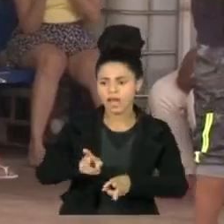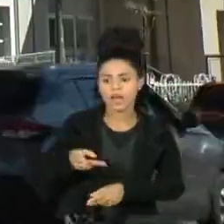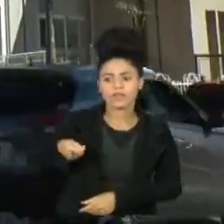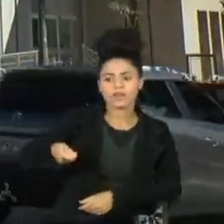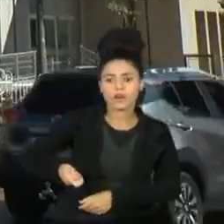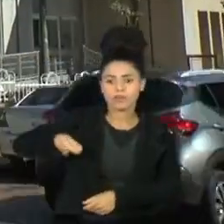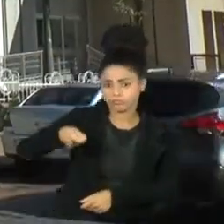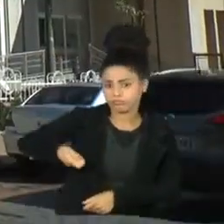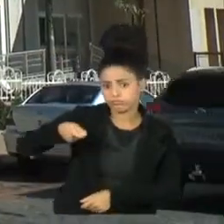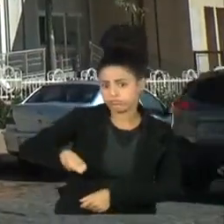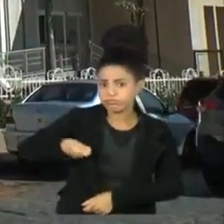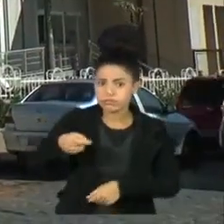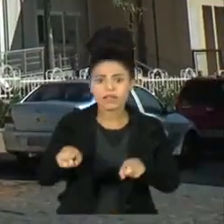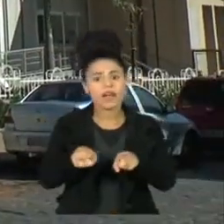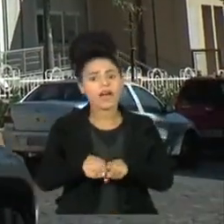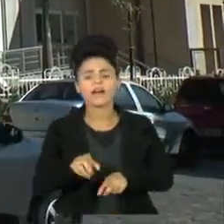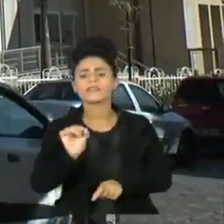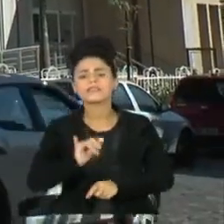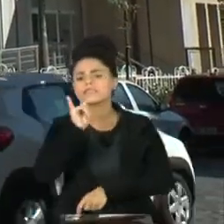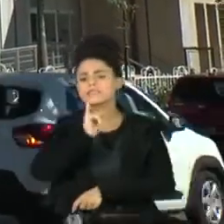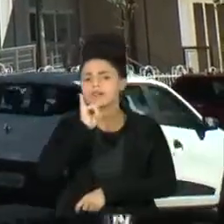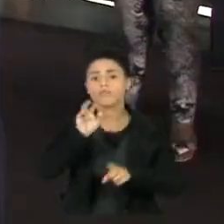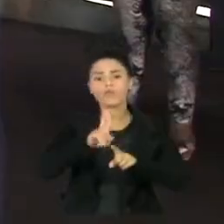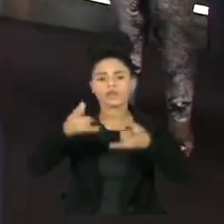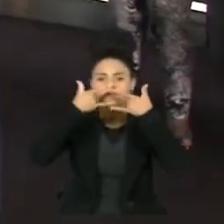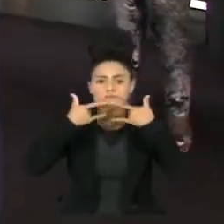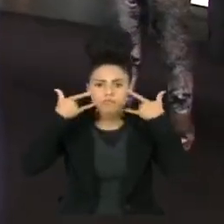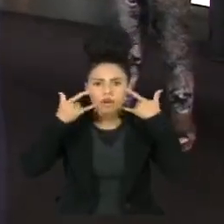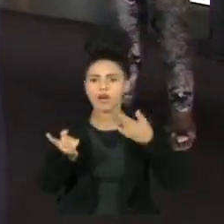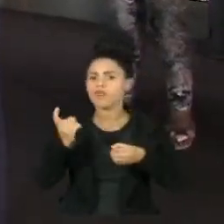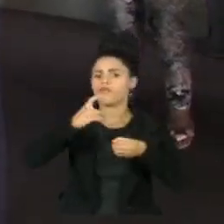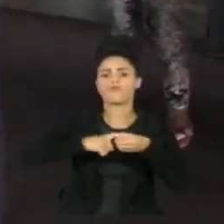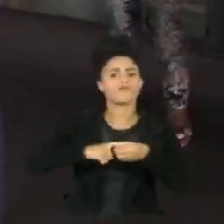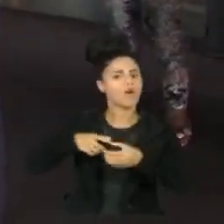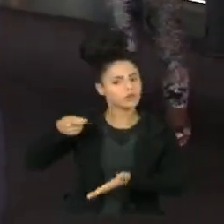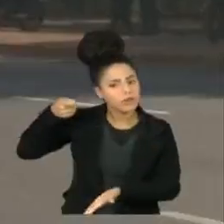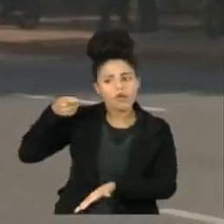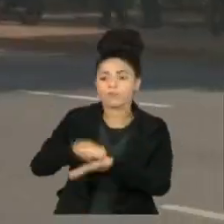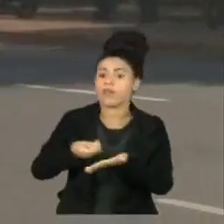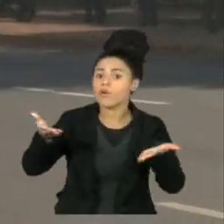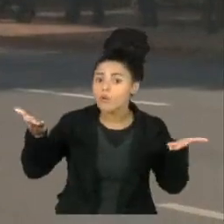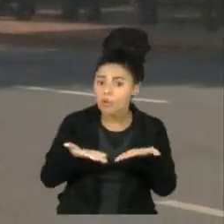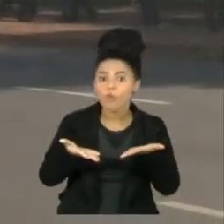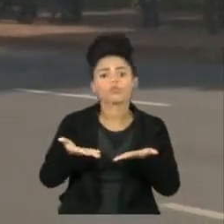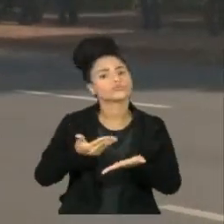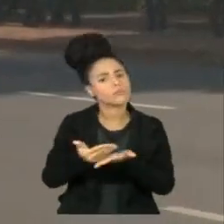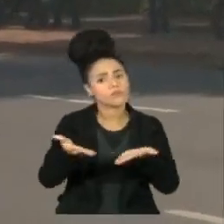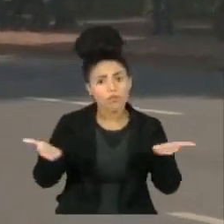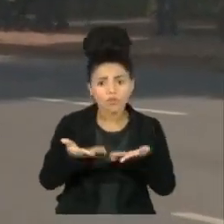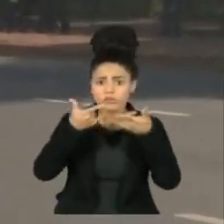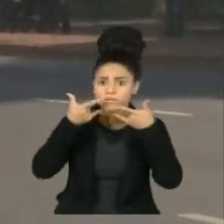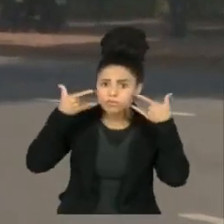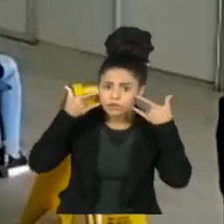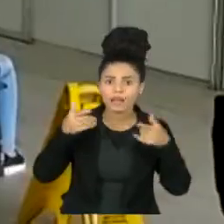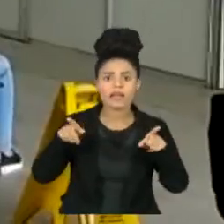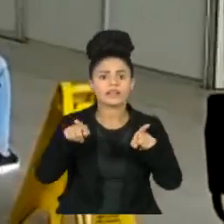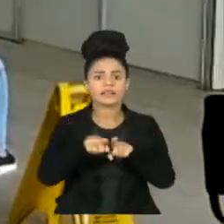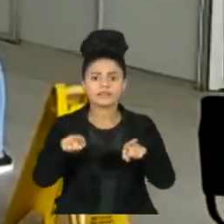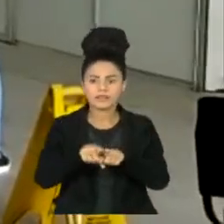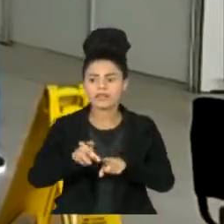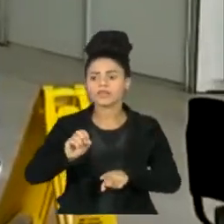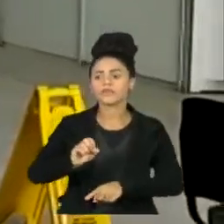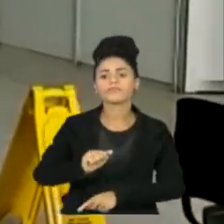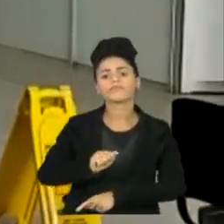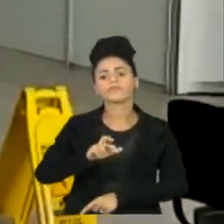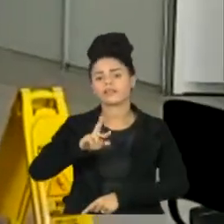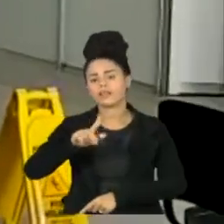São Paulo, por exemplo, o uso do equipamento de proteção volta a ser obrigatório hoje. É o mesmo caso de Lavras, Pouso Alegre